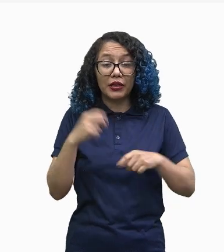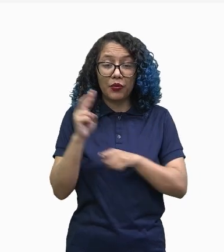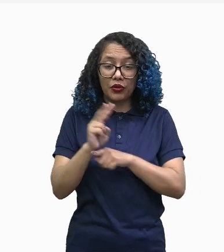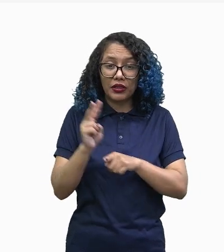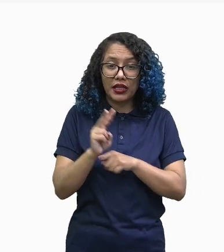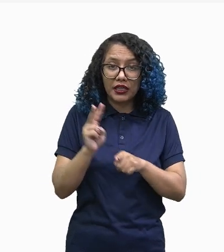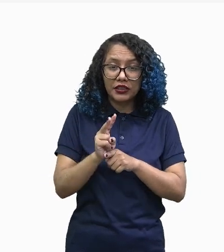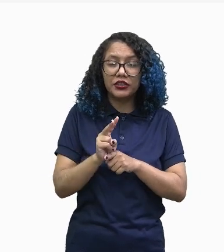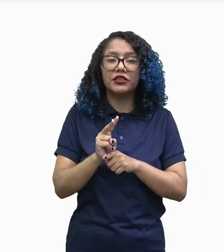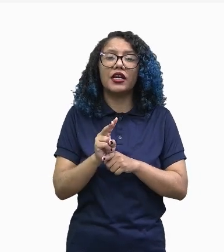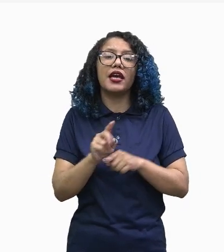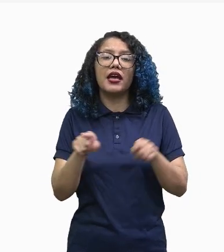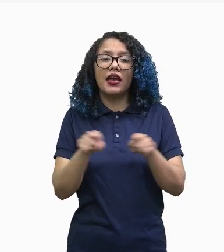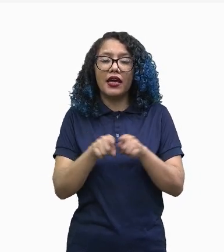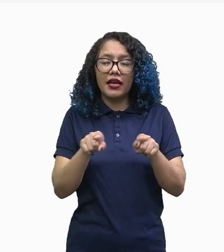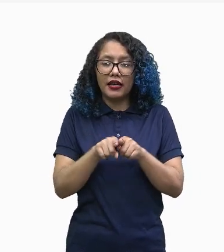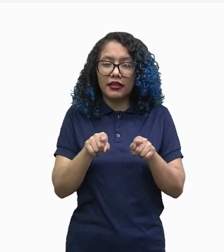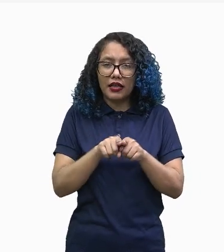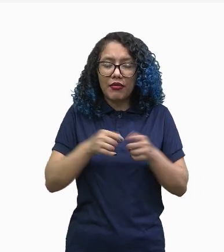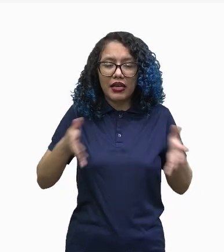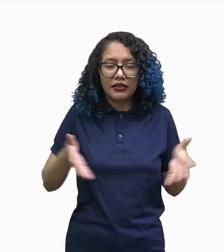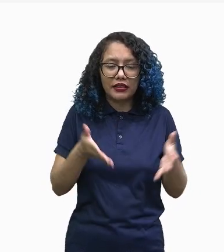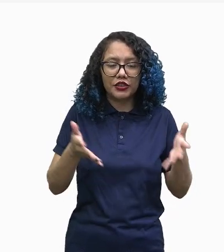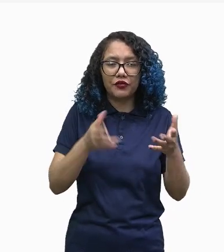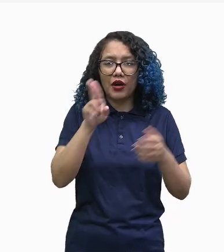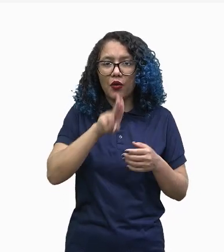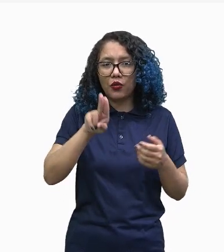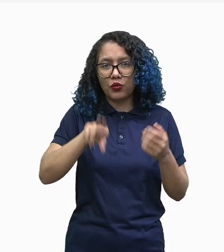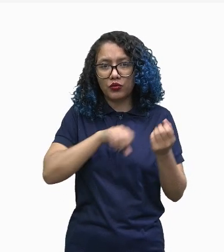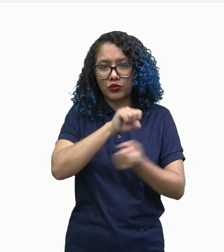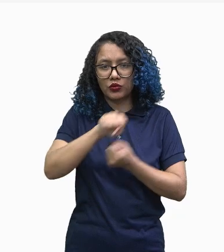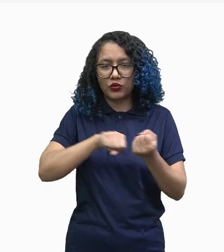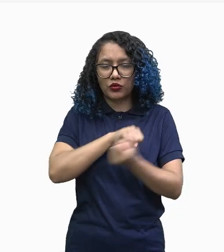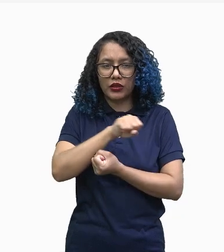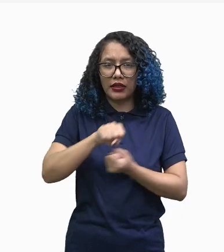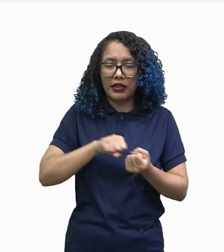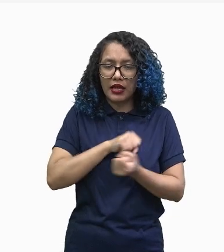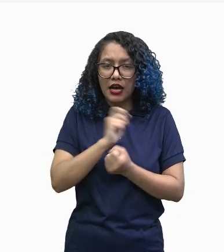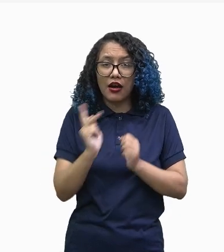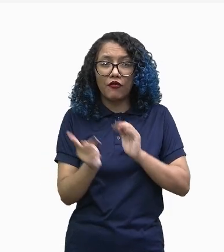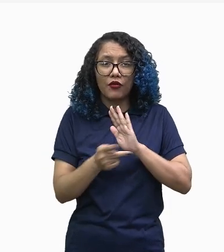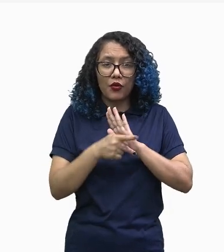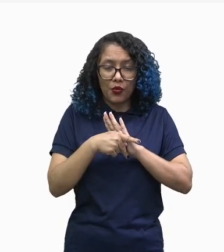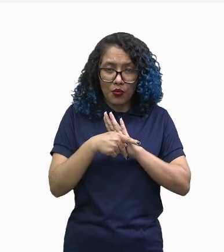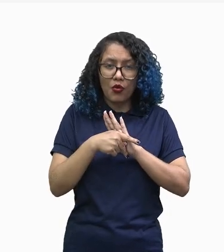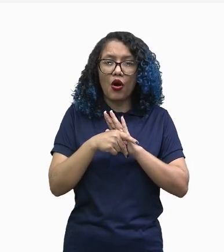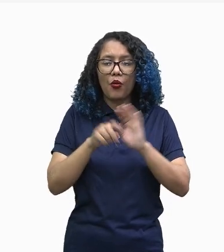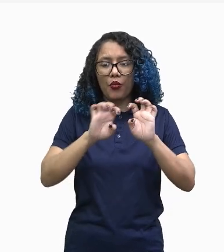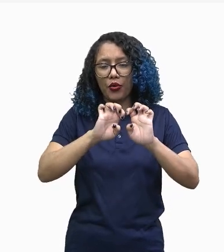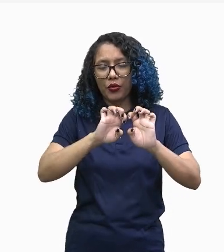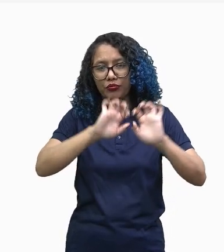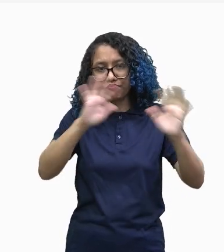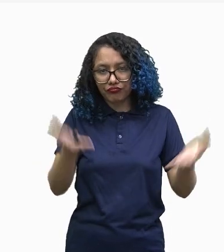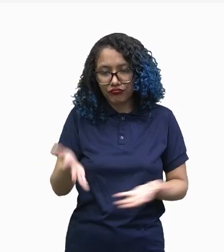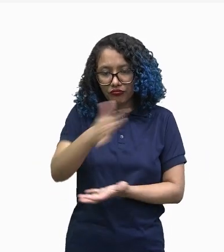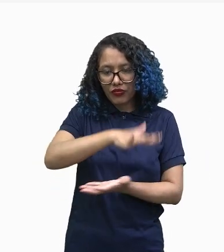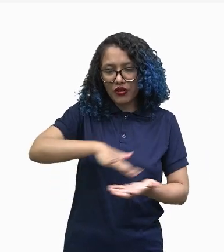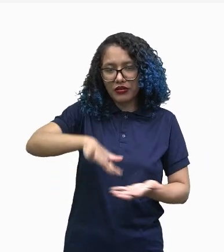e promover o uso sustentável dos ecossistemas